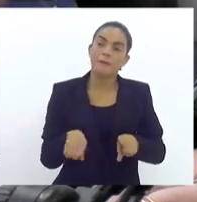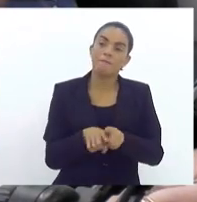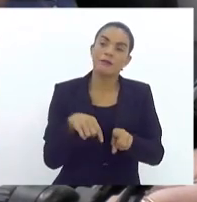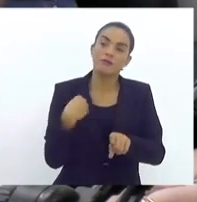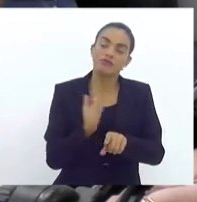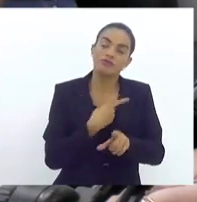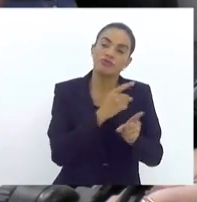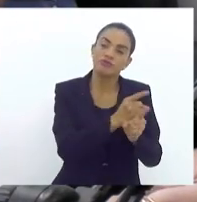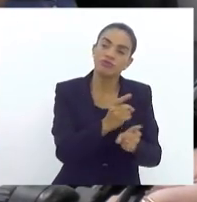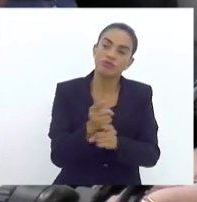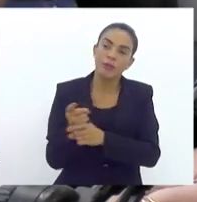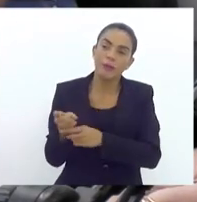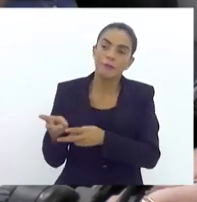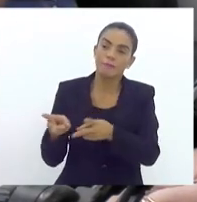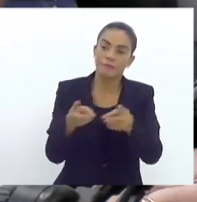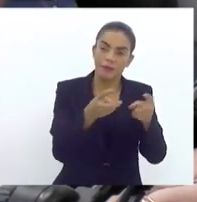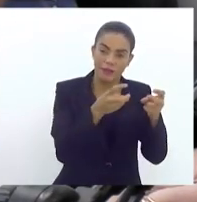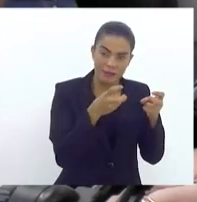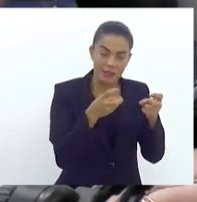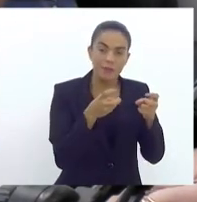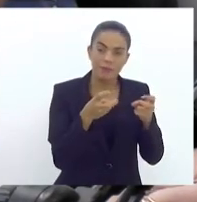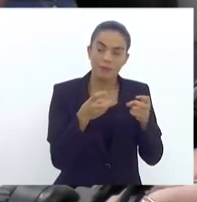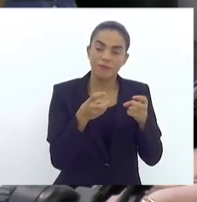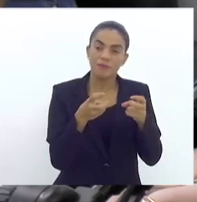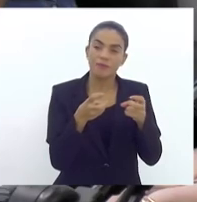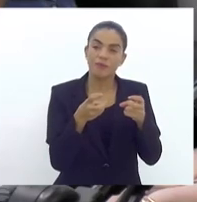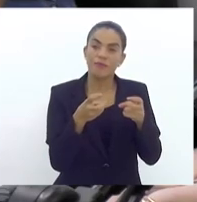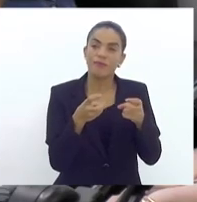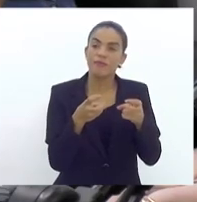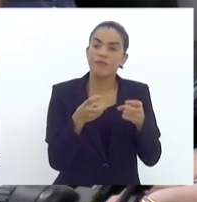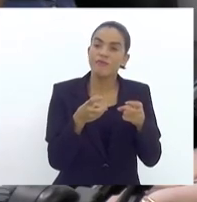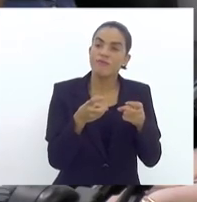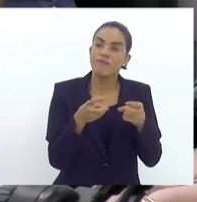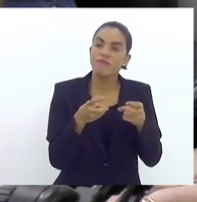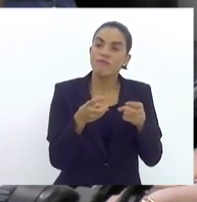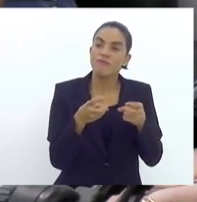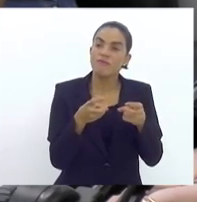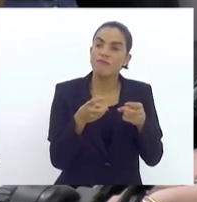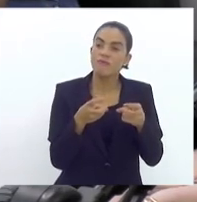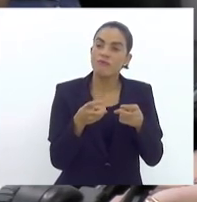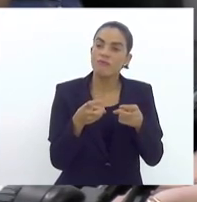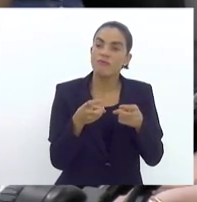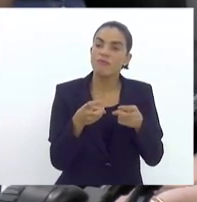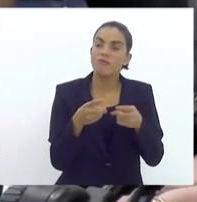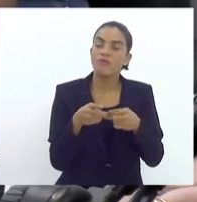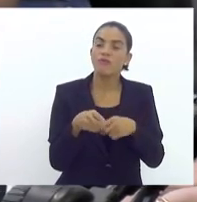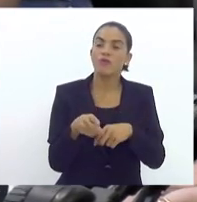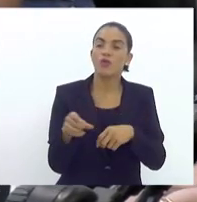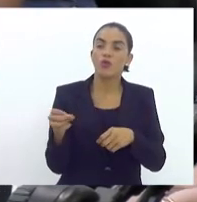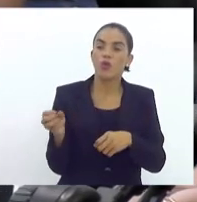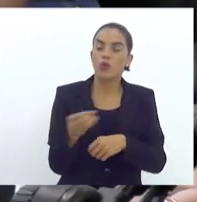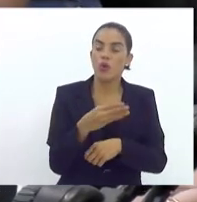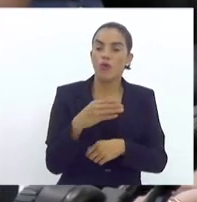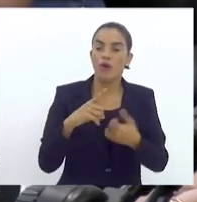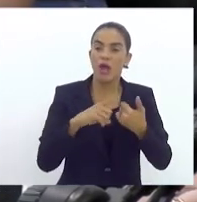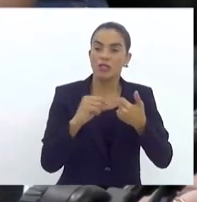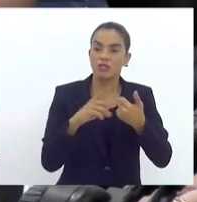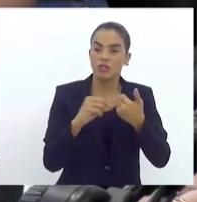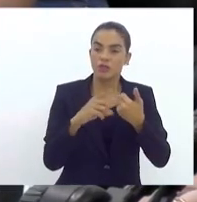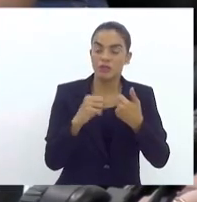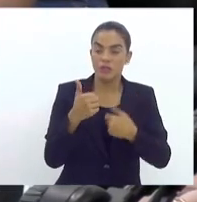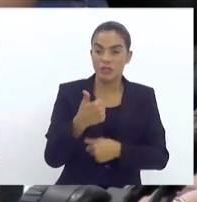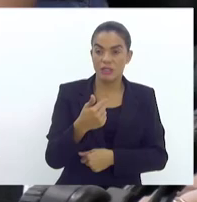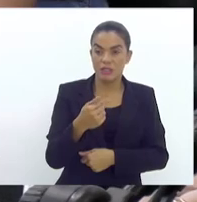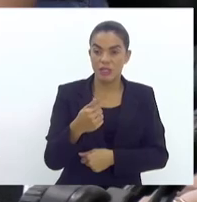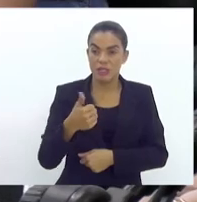e dá para perceber claramente eu dou esse exemplo né do estelionato eletrônico do novo artigo 71 parágrafo segundo